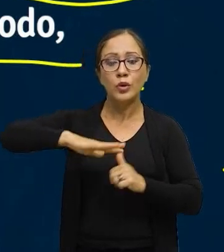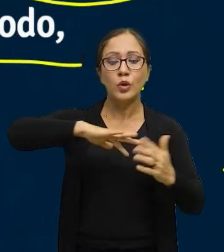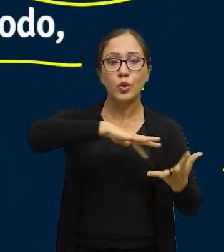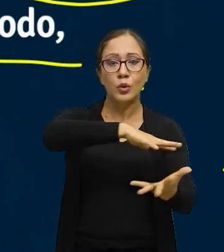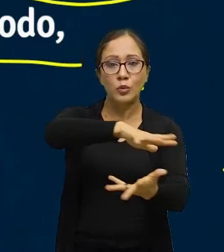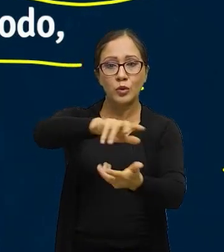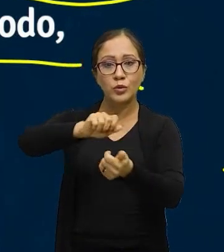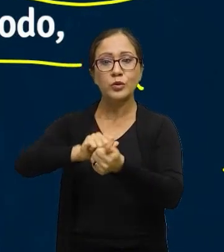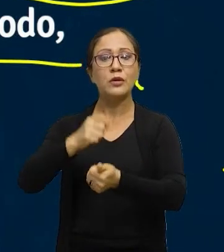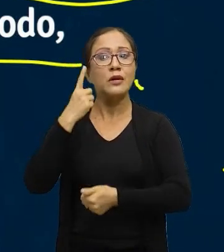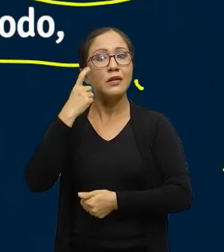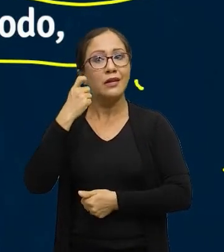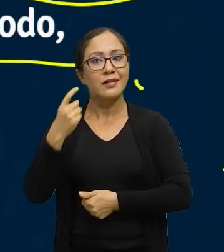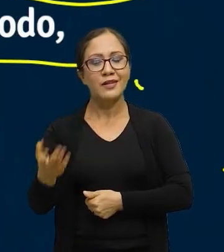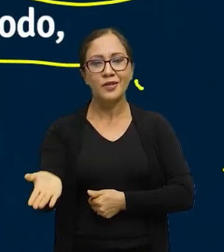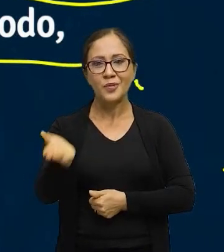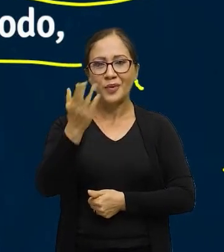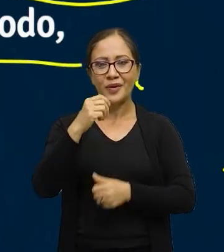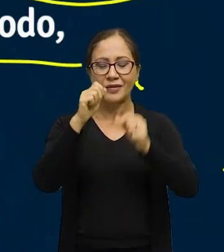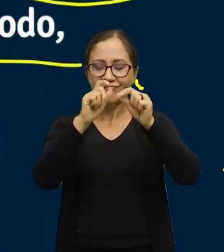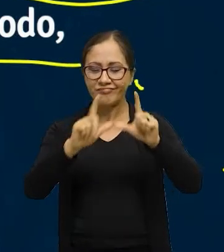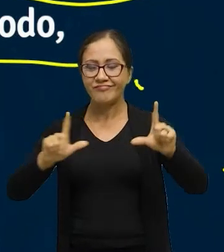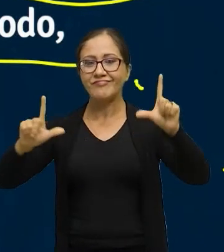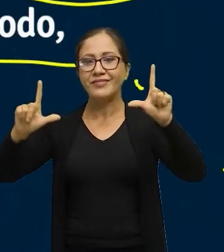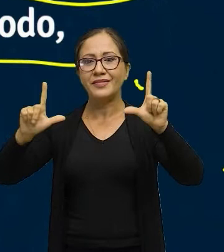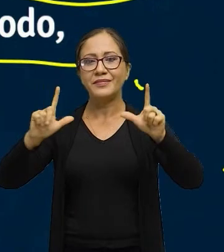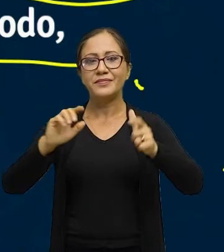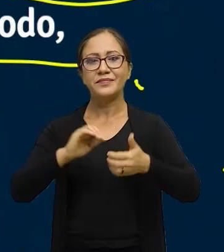eu acho interessante. Próximo slide.